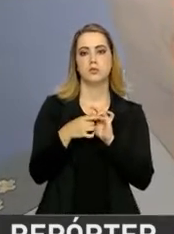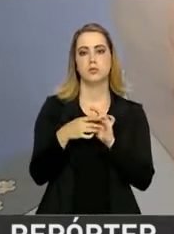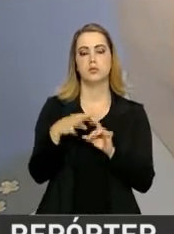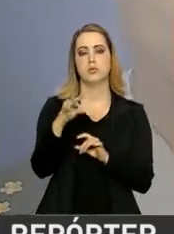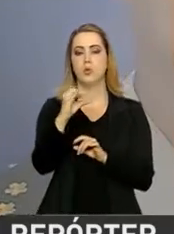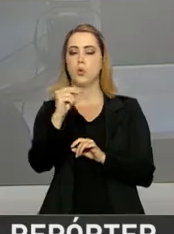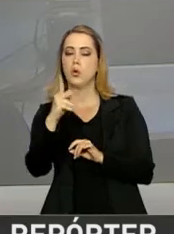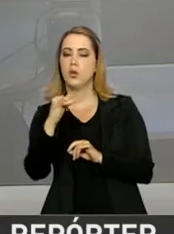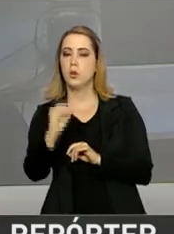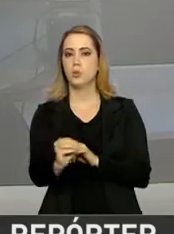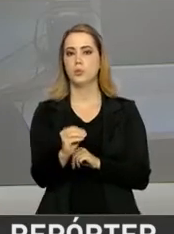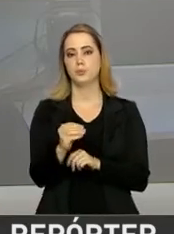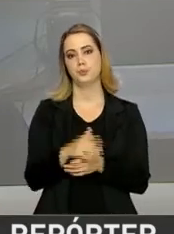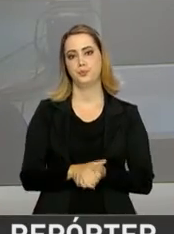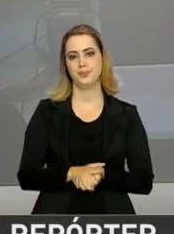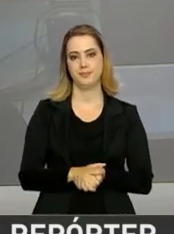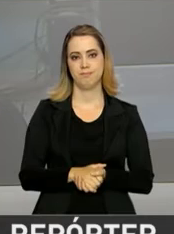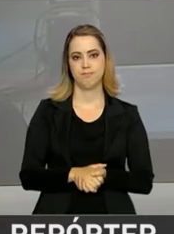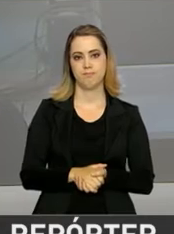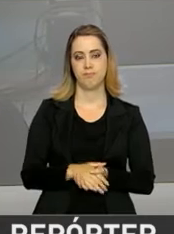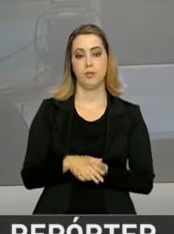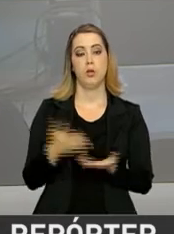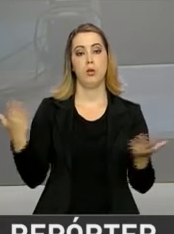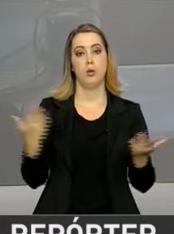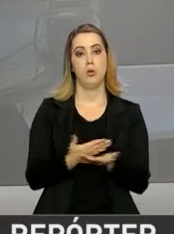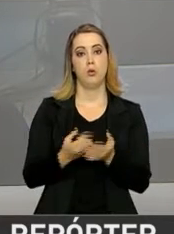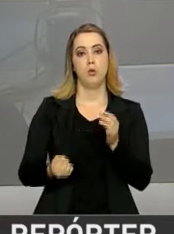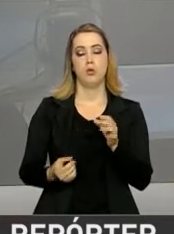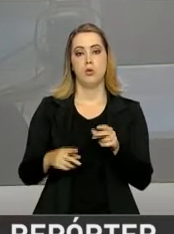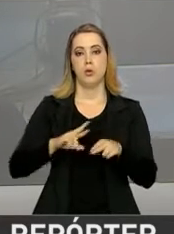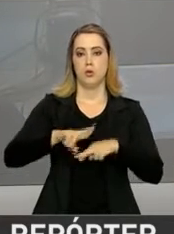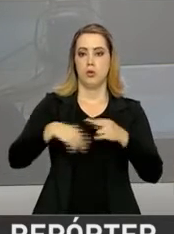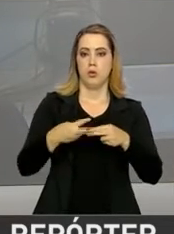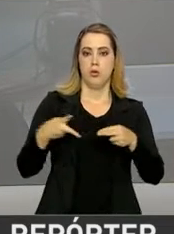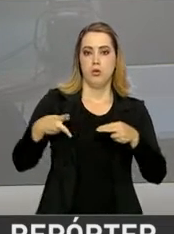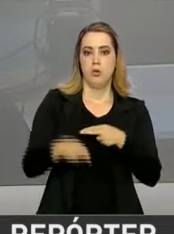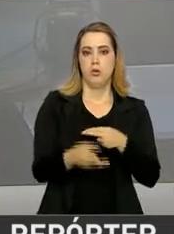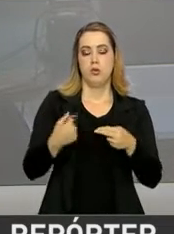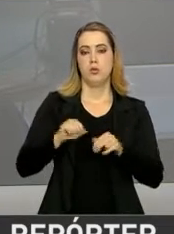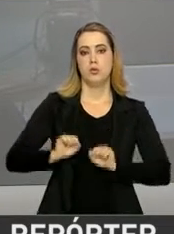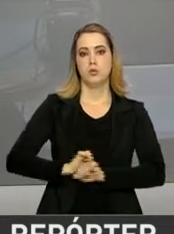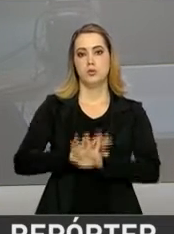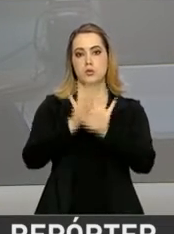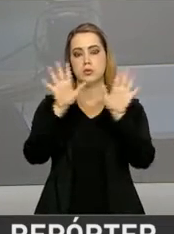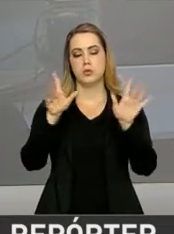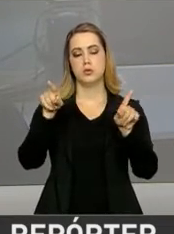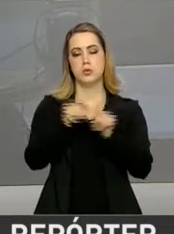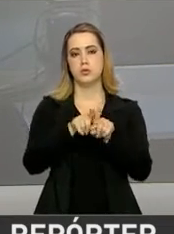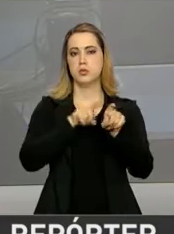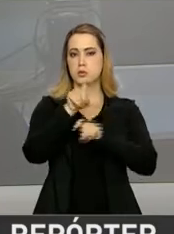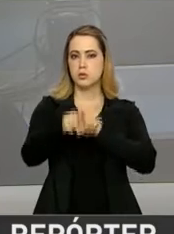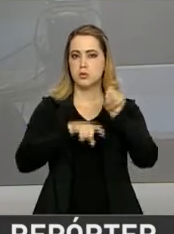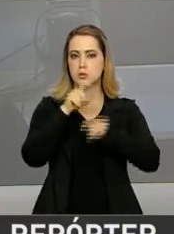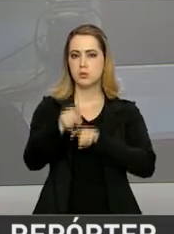Tóquio 2020. E foi inaugurado em Brasília um centro de transparência da Microsoft para monitorar possíveis ataques